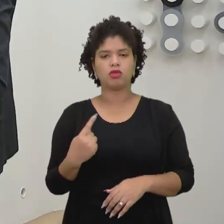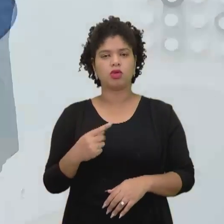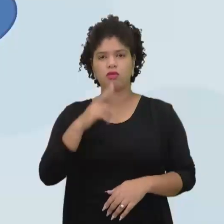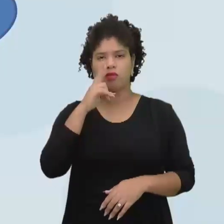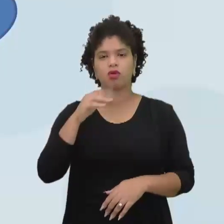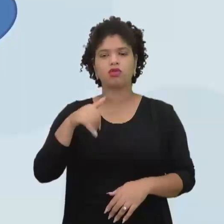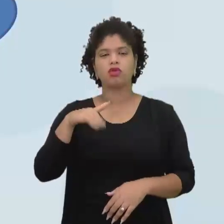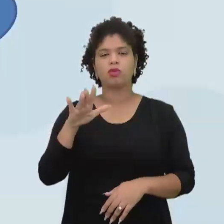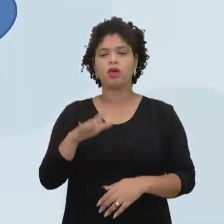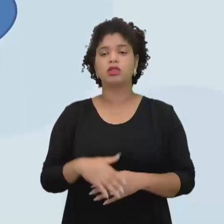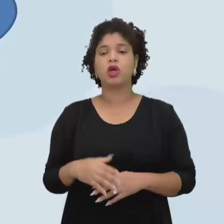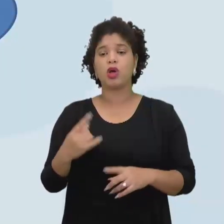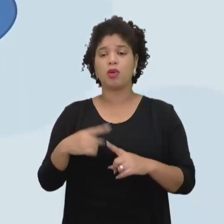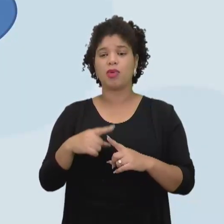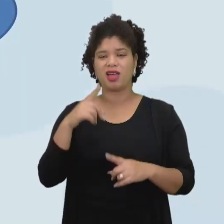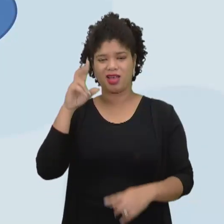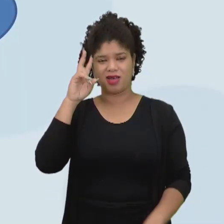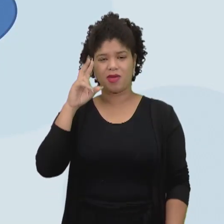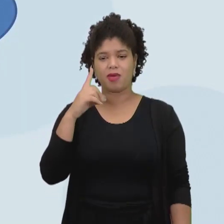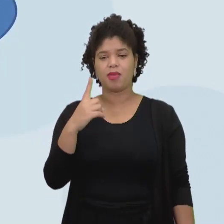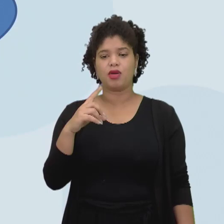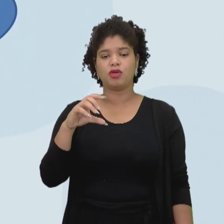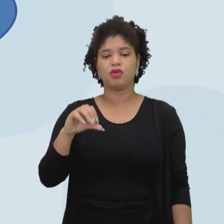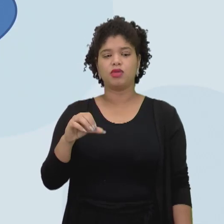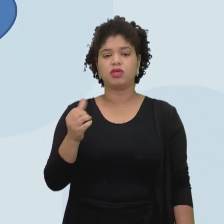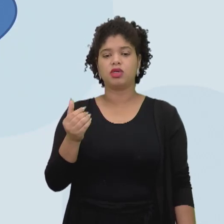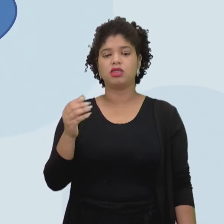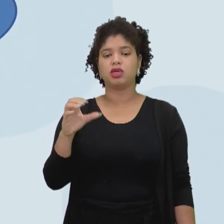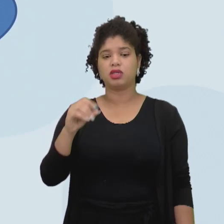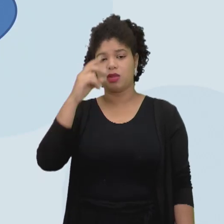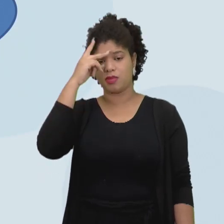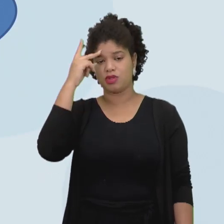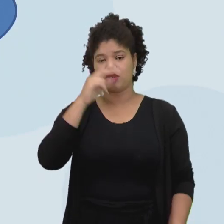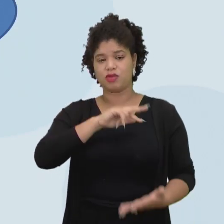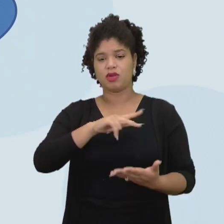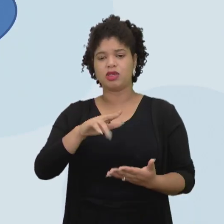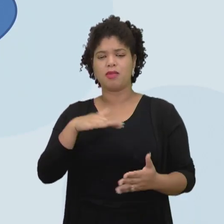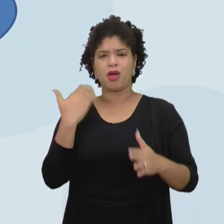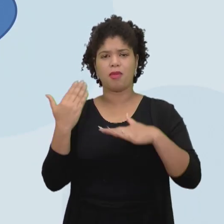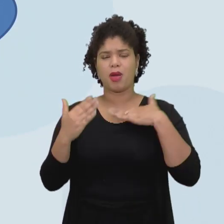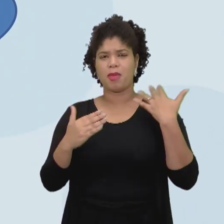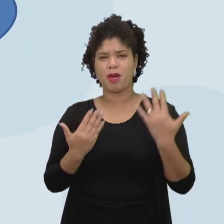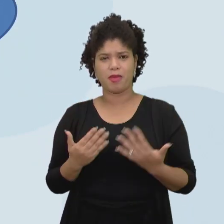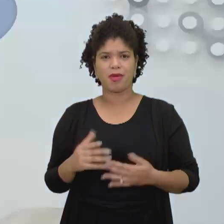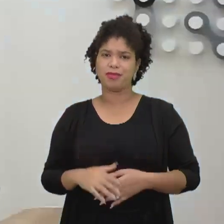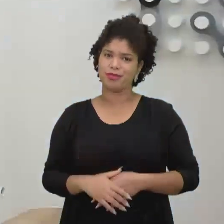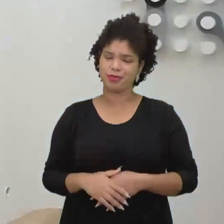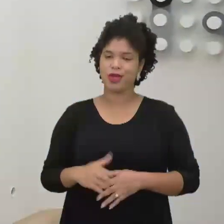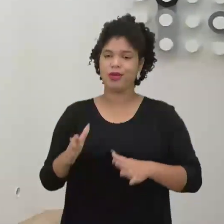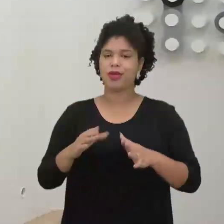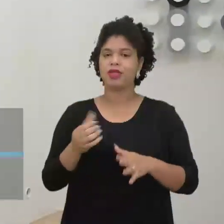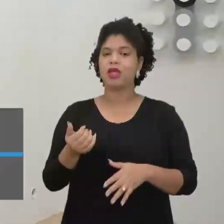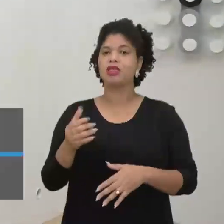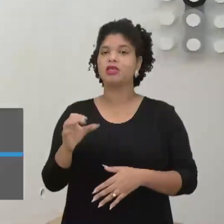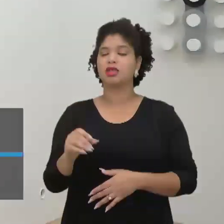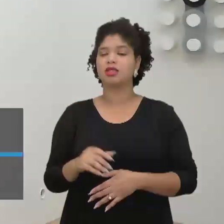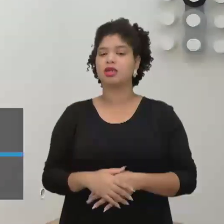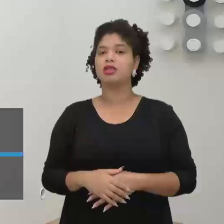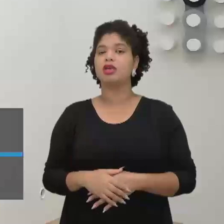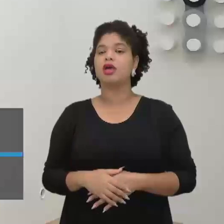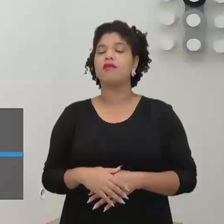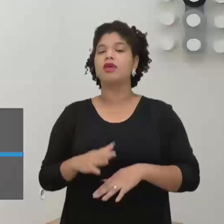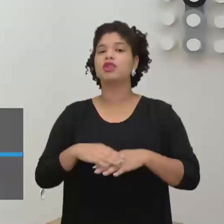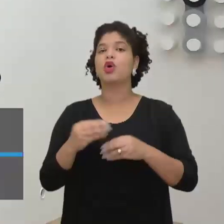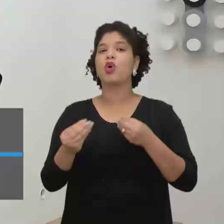do massacre ocorrido em 1960. E, como era típico da década de 60, você fazia uma resistência através